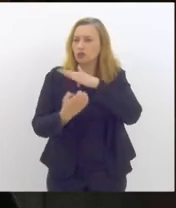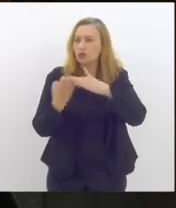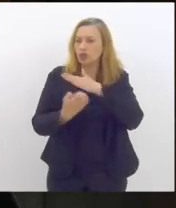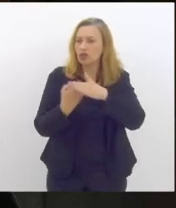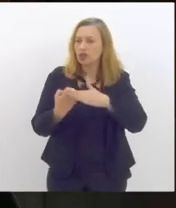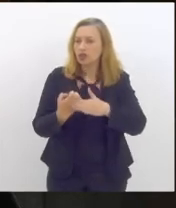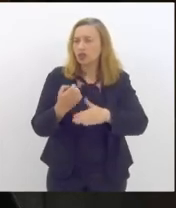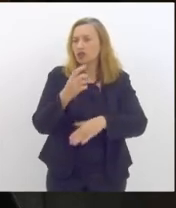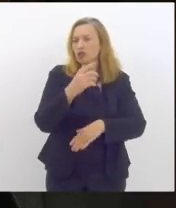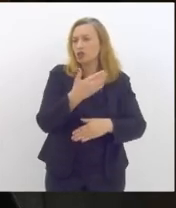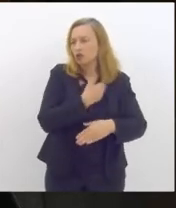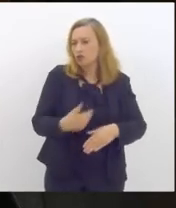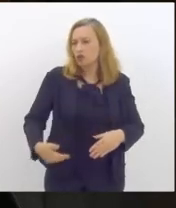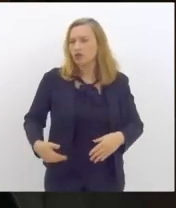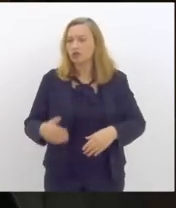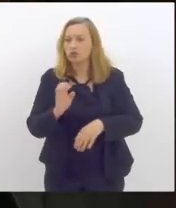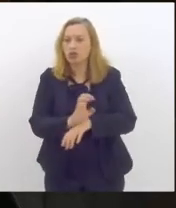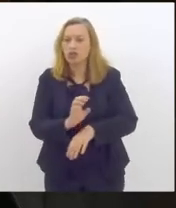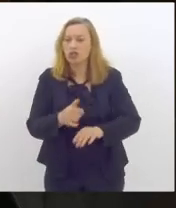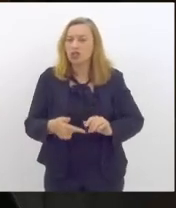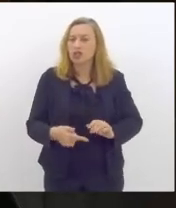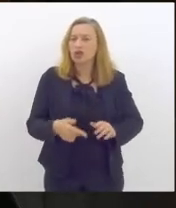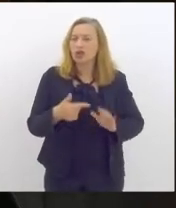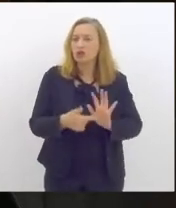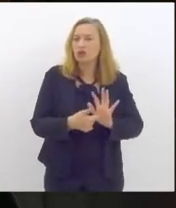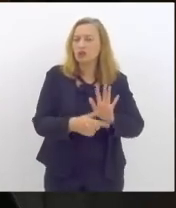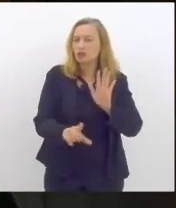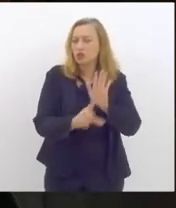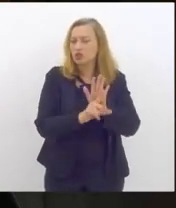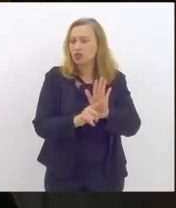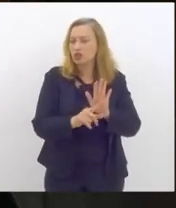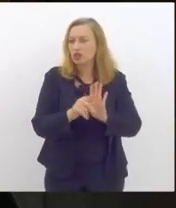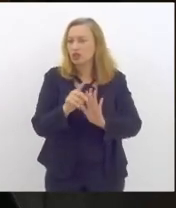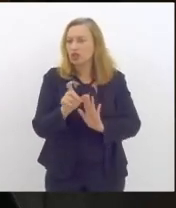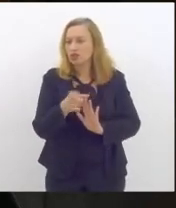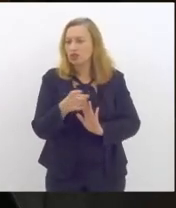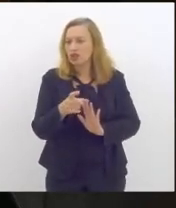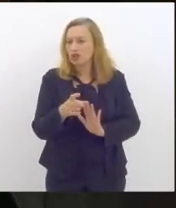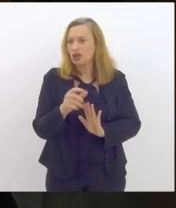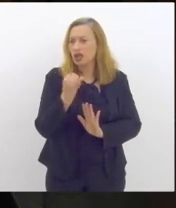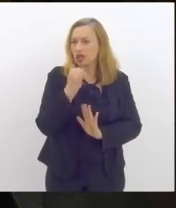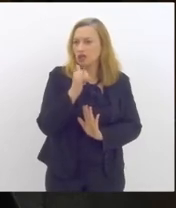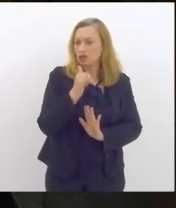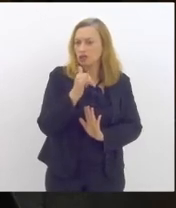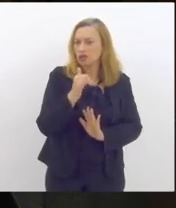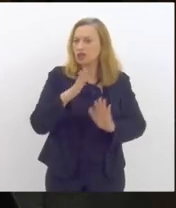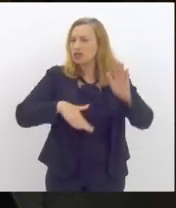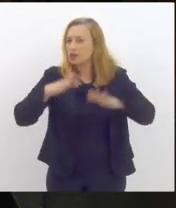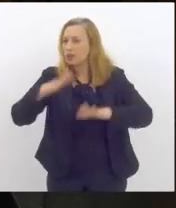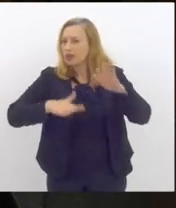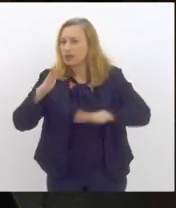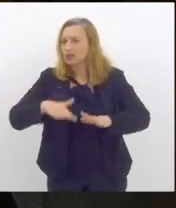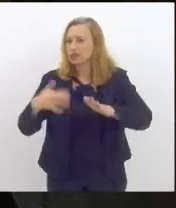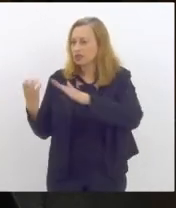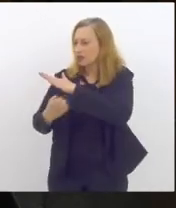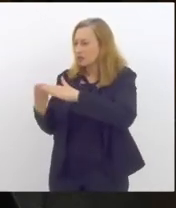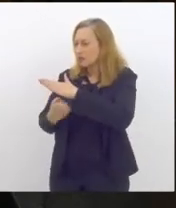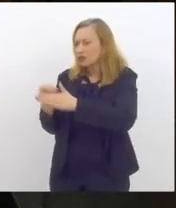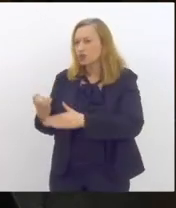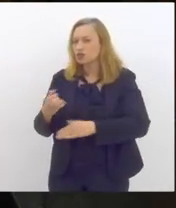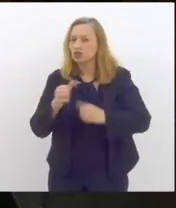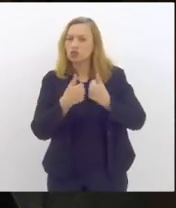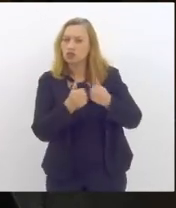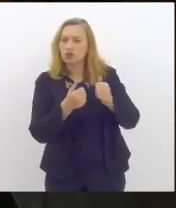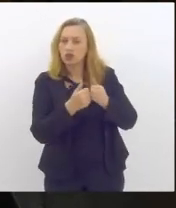e que previa então o projeto de lei a bilhetagem eletrônica independente das empresas de ônibus da Fé